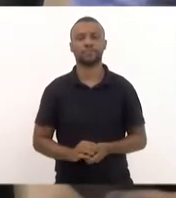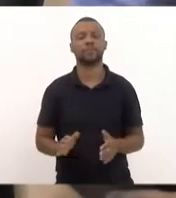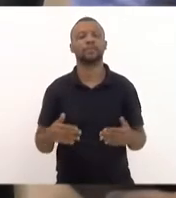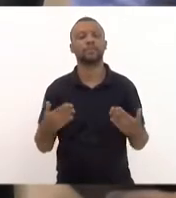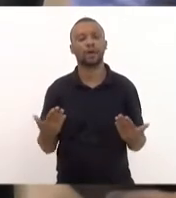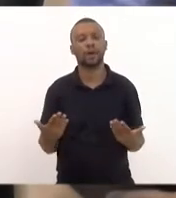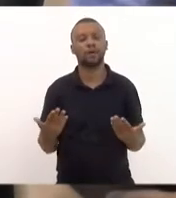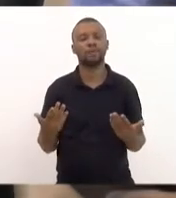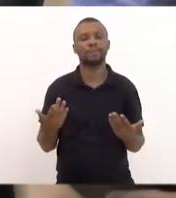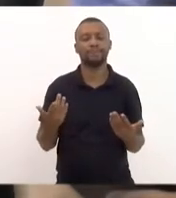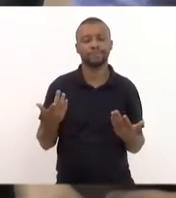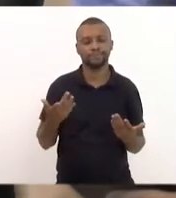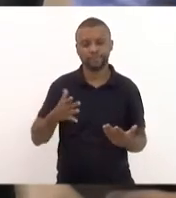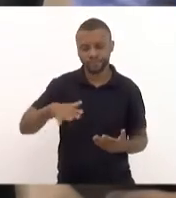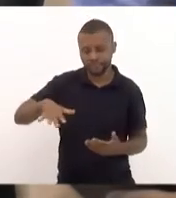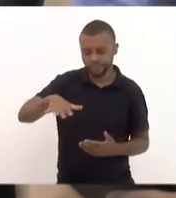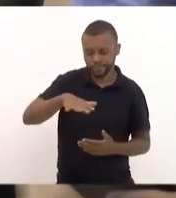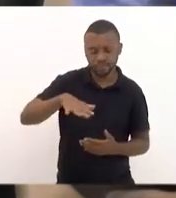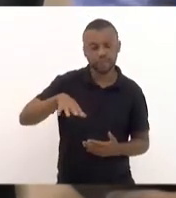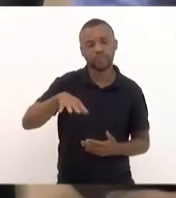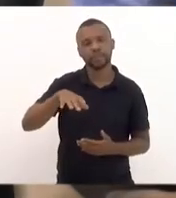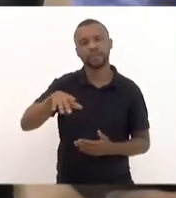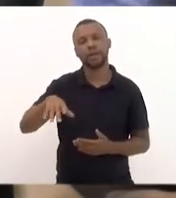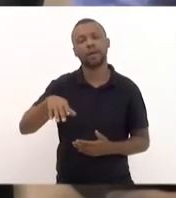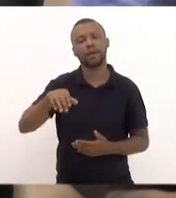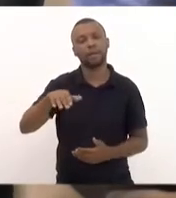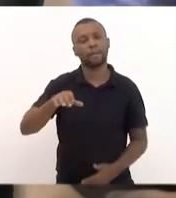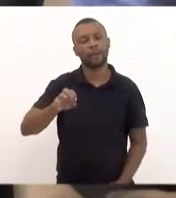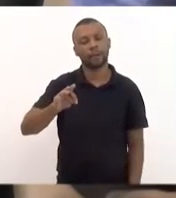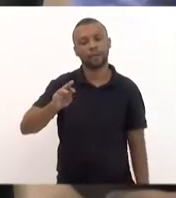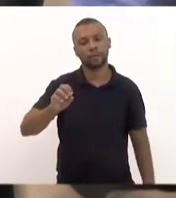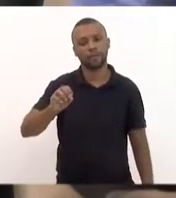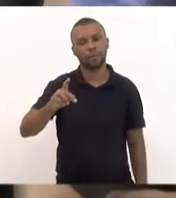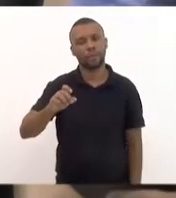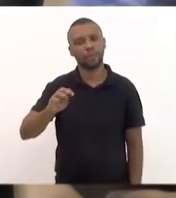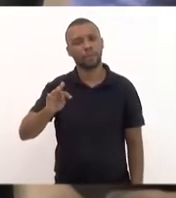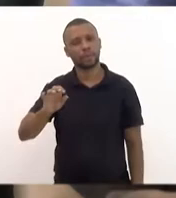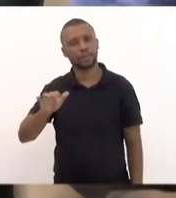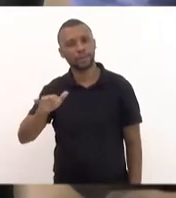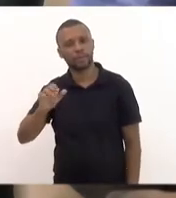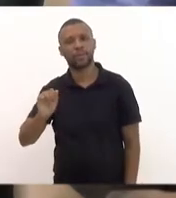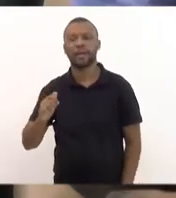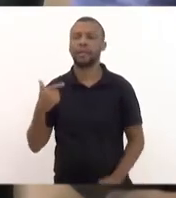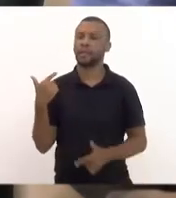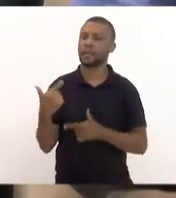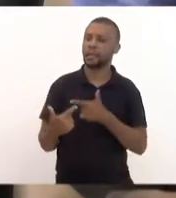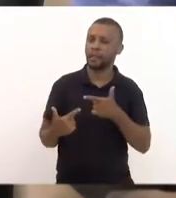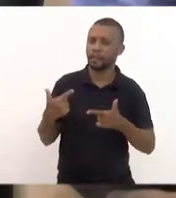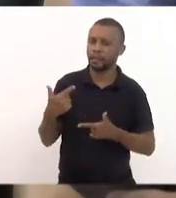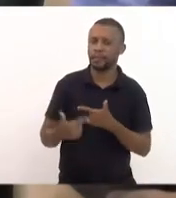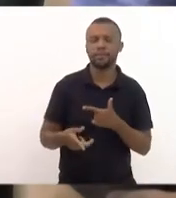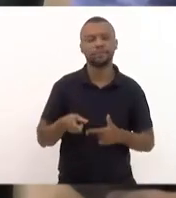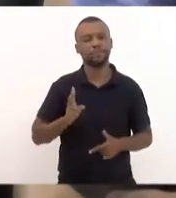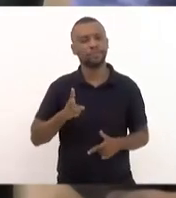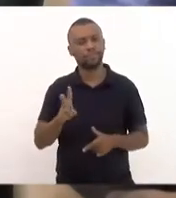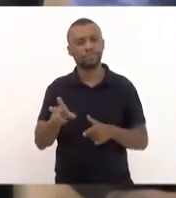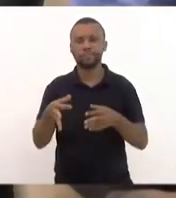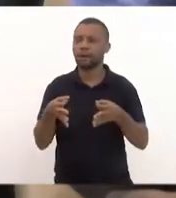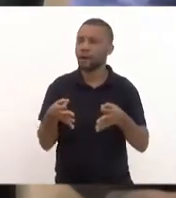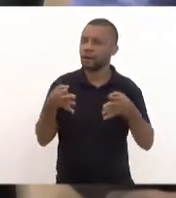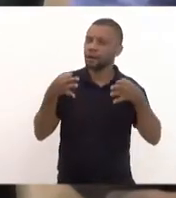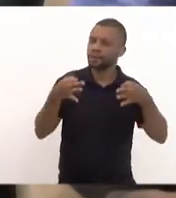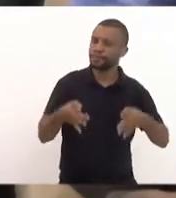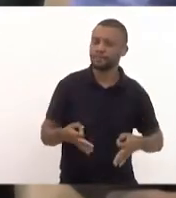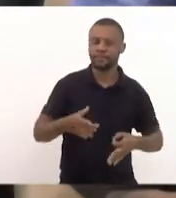a Câmara Metropolitana, e ela está funcionando, quer dizer, de forma permanente, né, correta, e